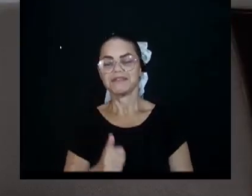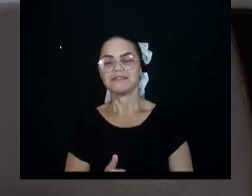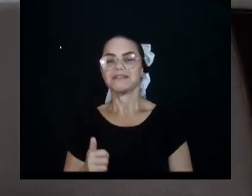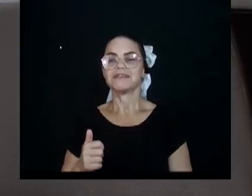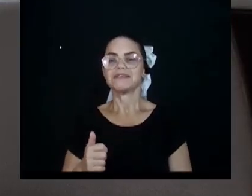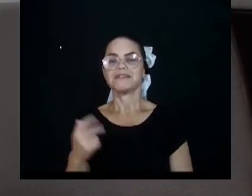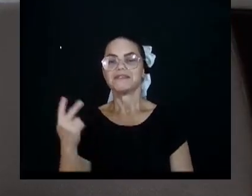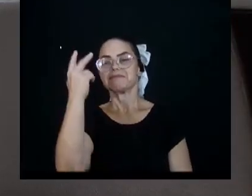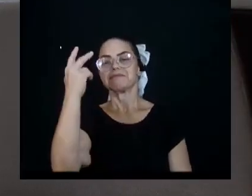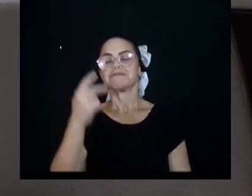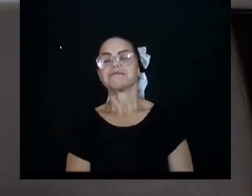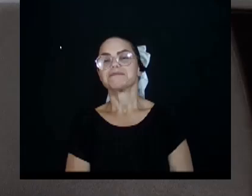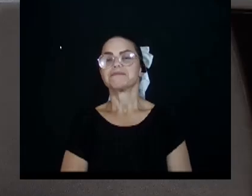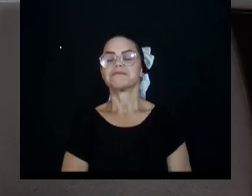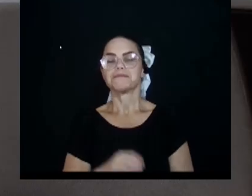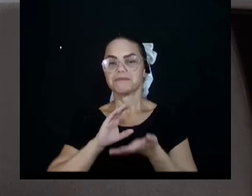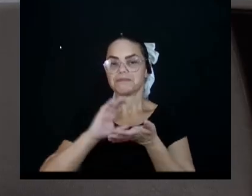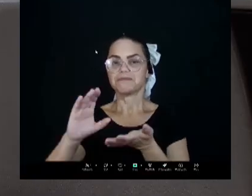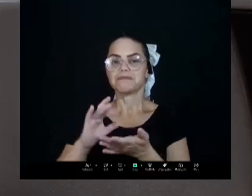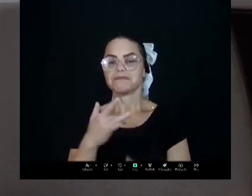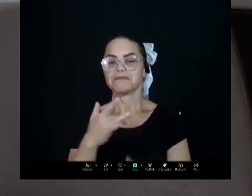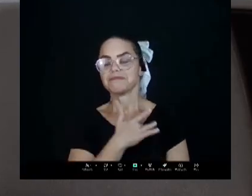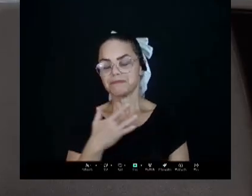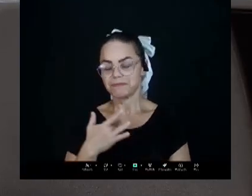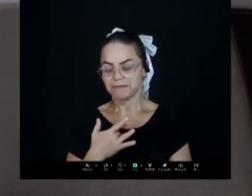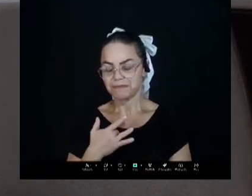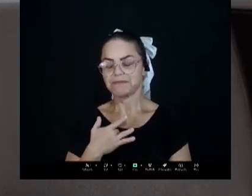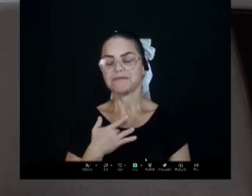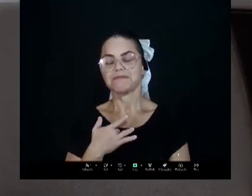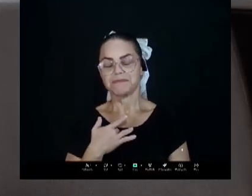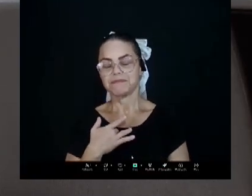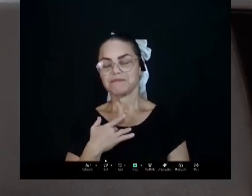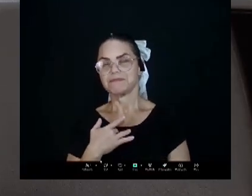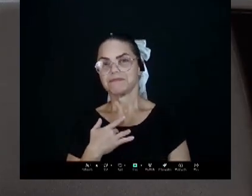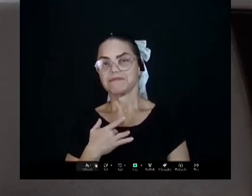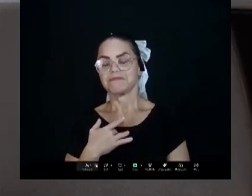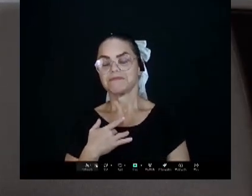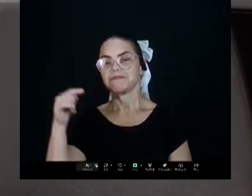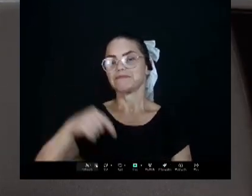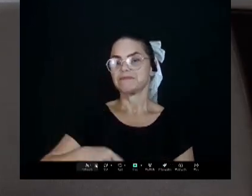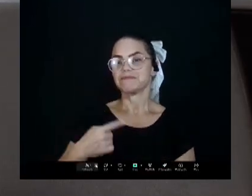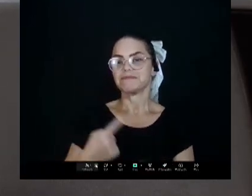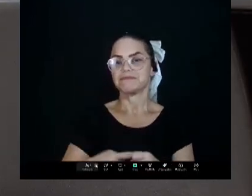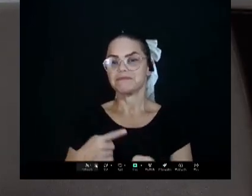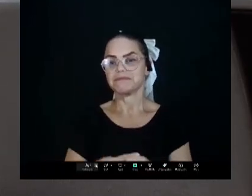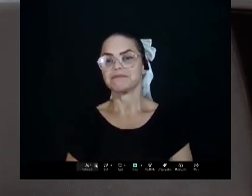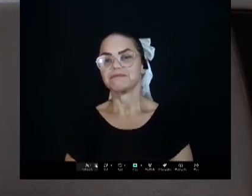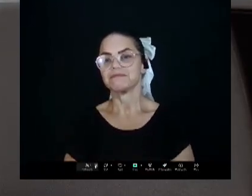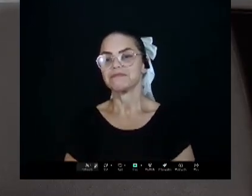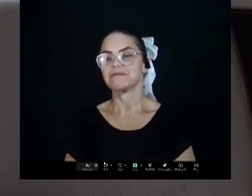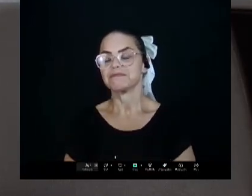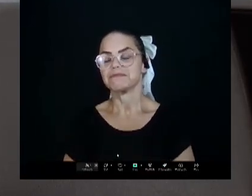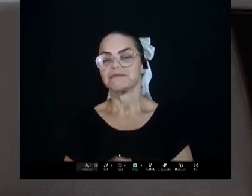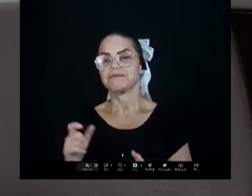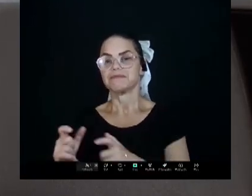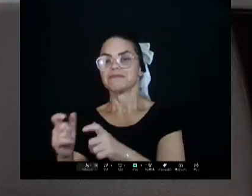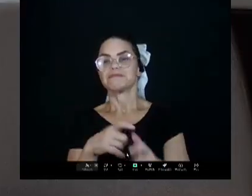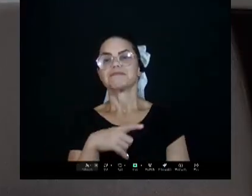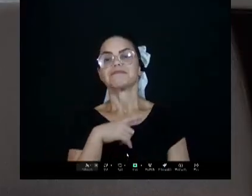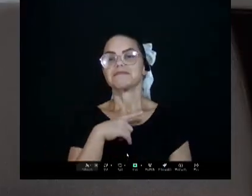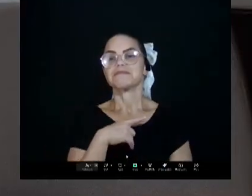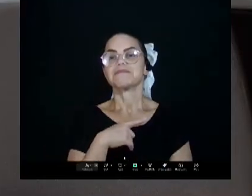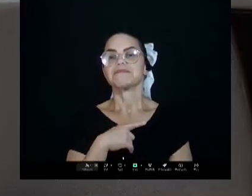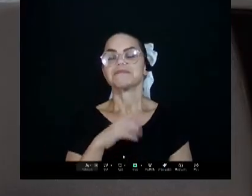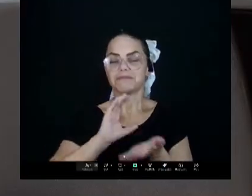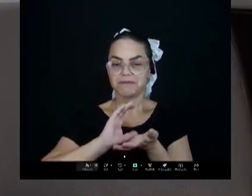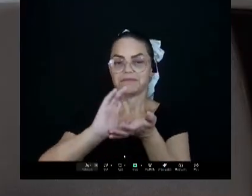saúde, que ainda é um gargalo, né, aqui na cidade, como tantos outros lugares também. O senhor também tem destinado bastante na